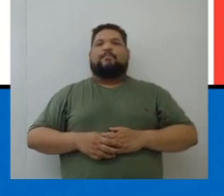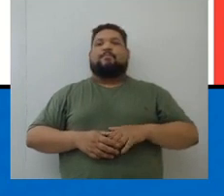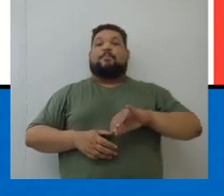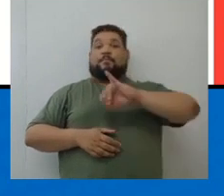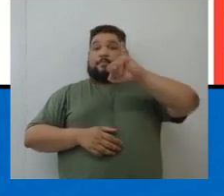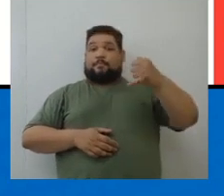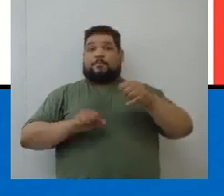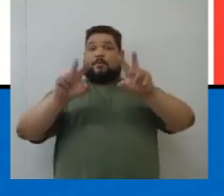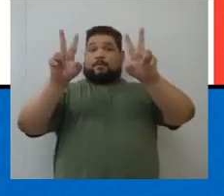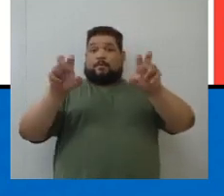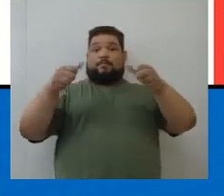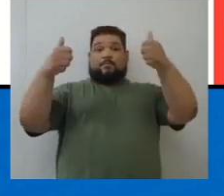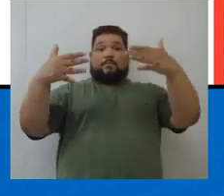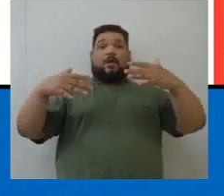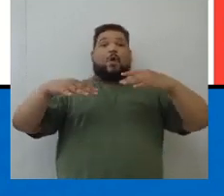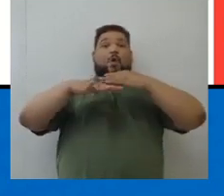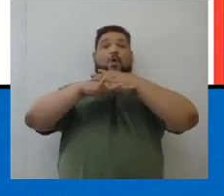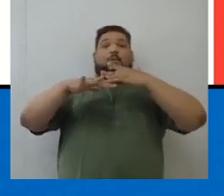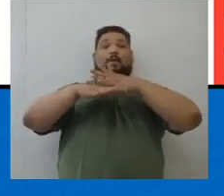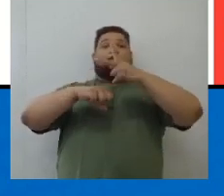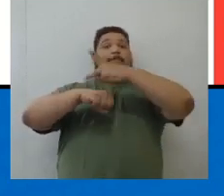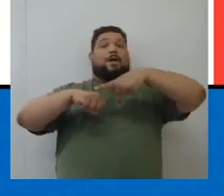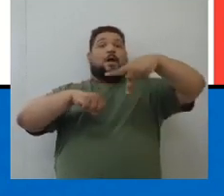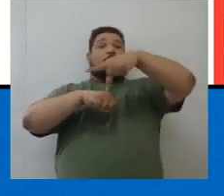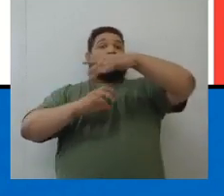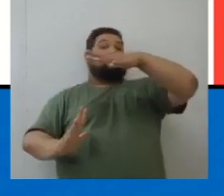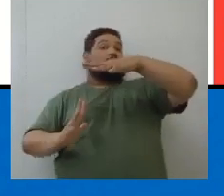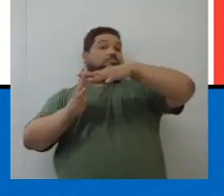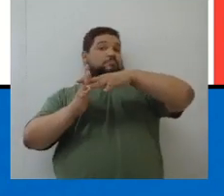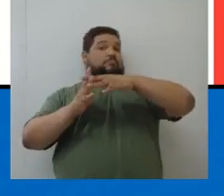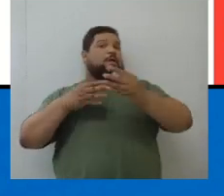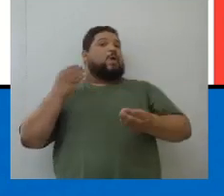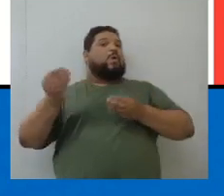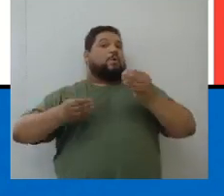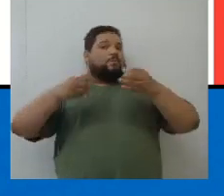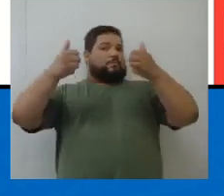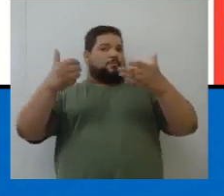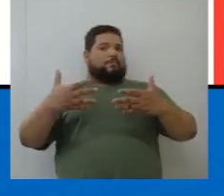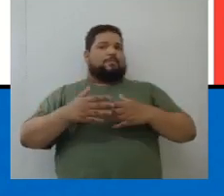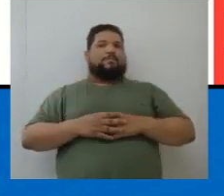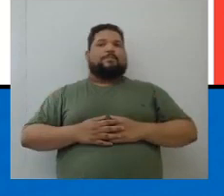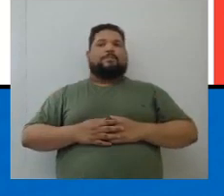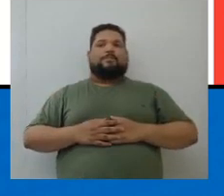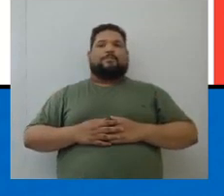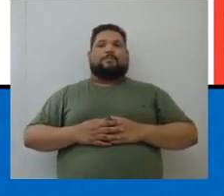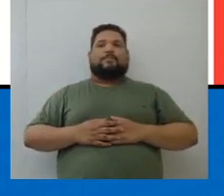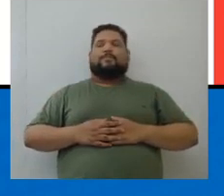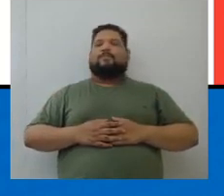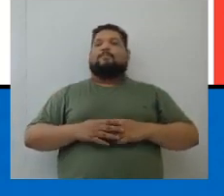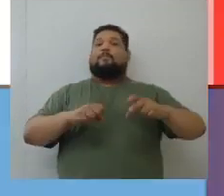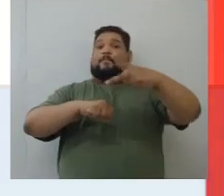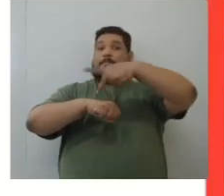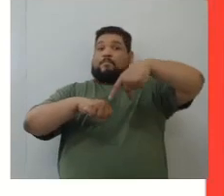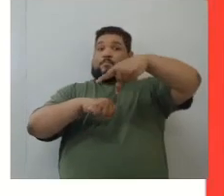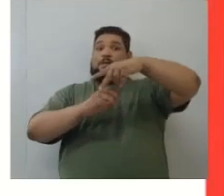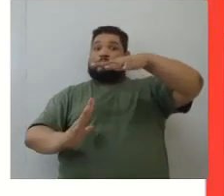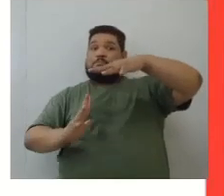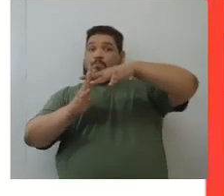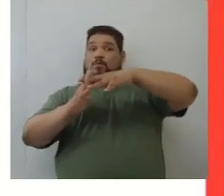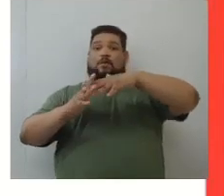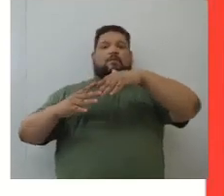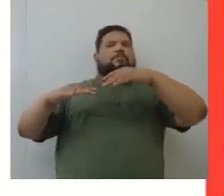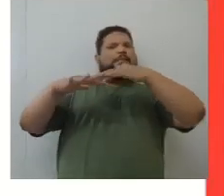sobre a urbanização em países desenvolvidos. Na urbanização em países desenvolvidos, a gente vai ter uma